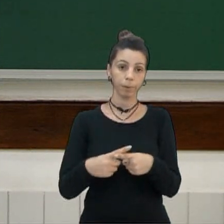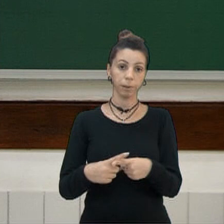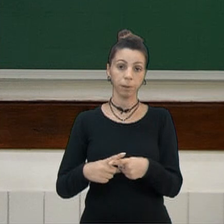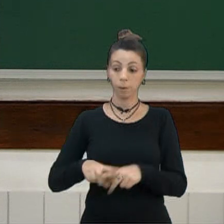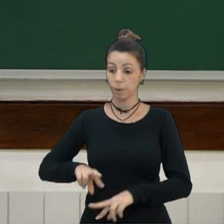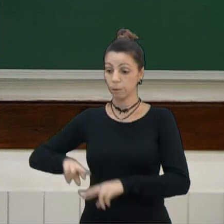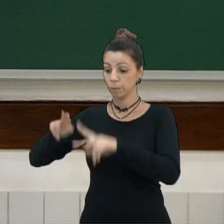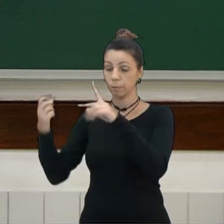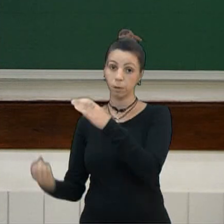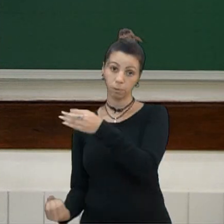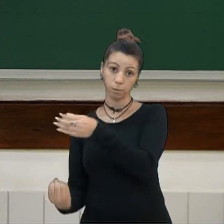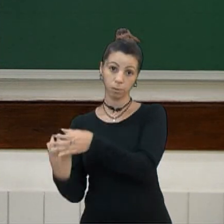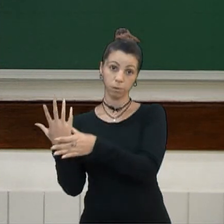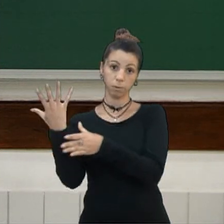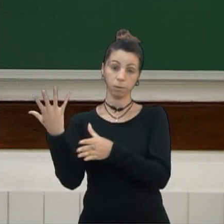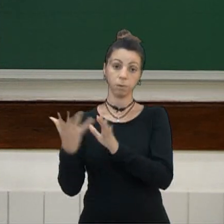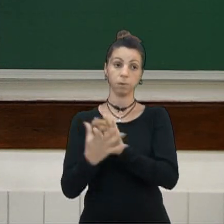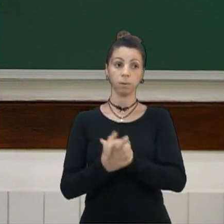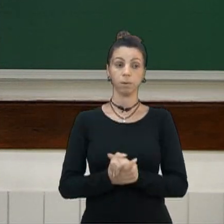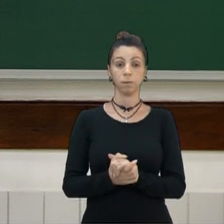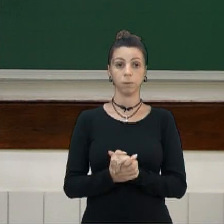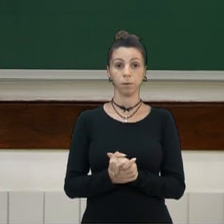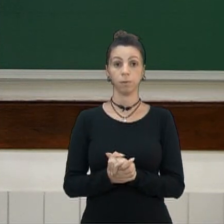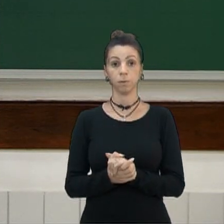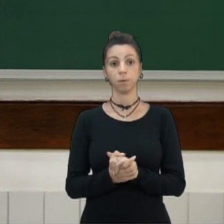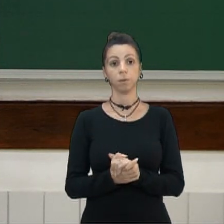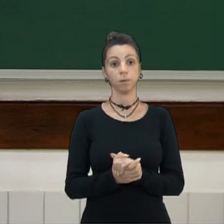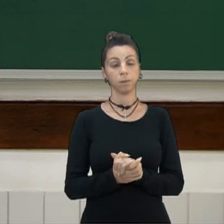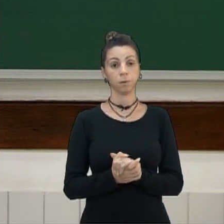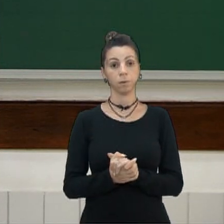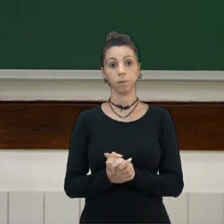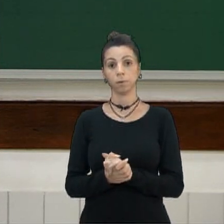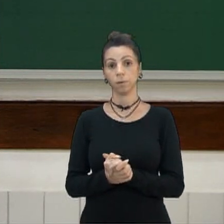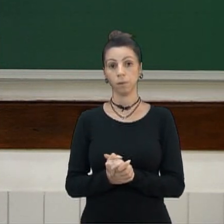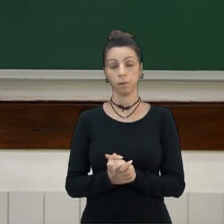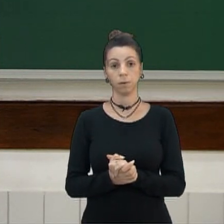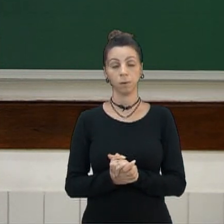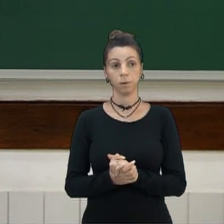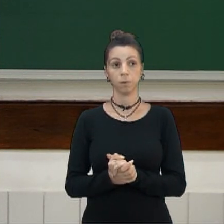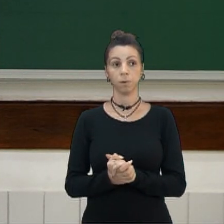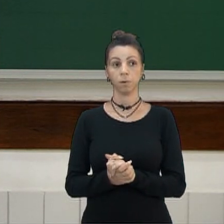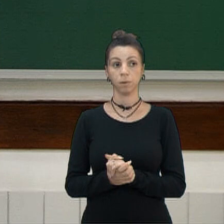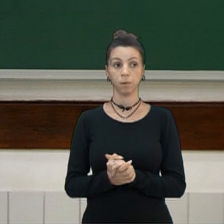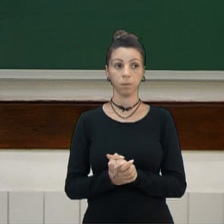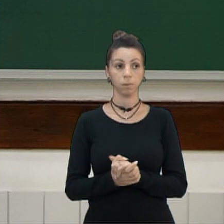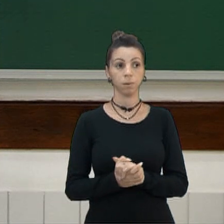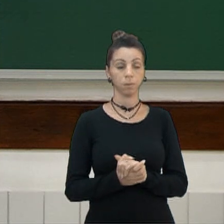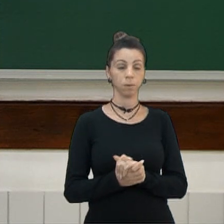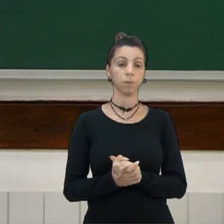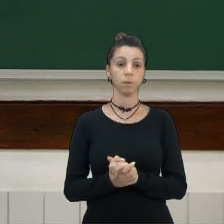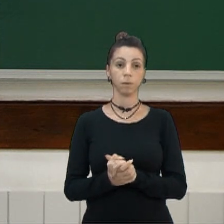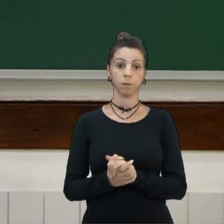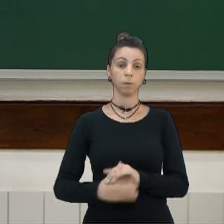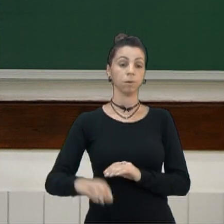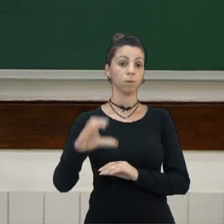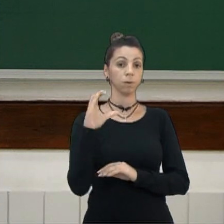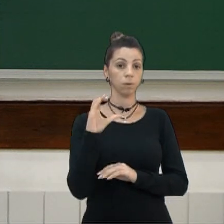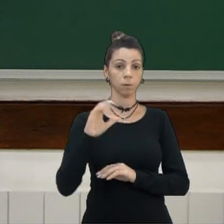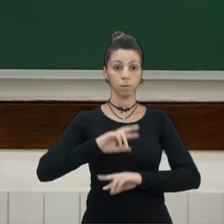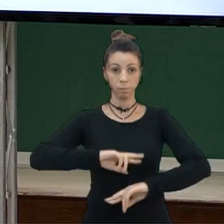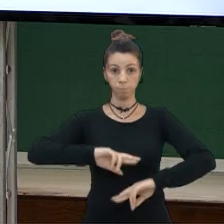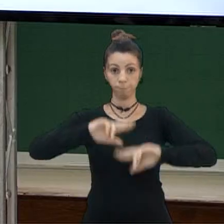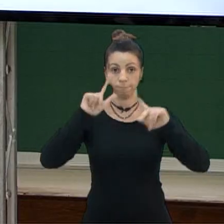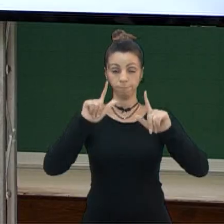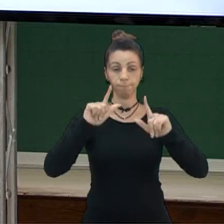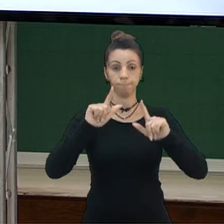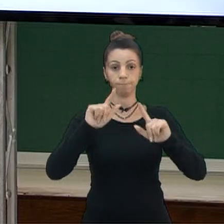e tradições. Essa questão A e B estão corretas, por enquanto. Questão C, diferentes religiões, também. Nós